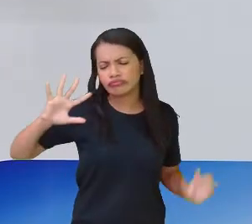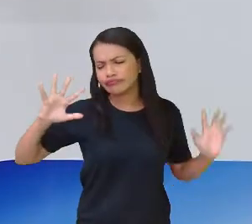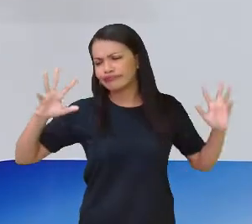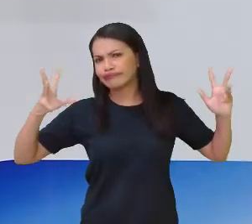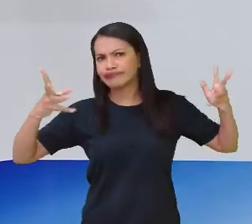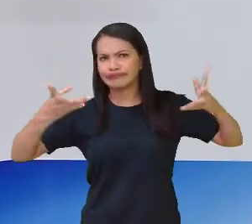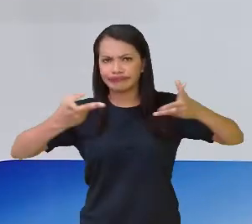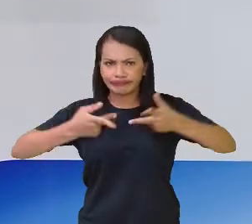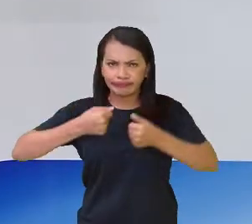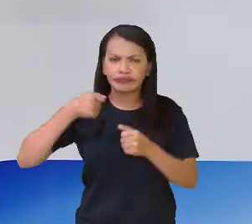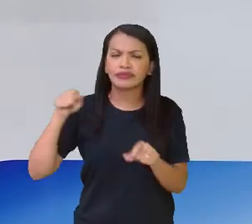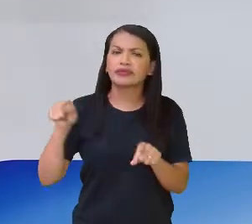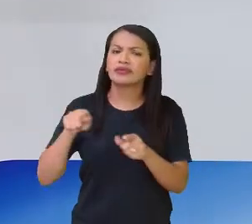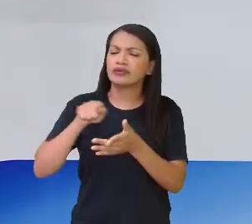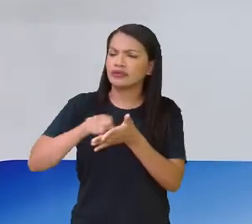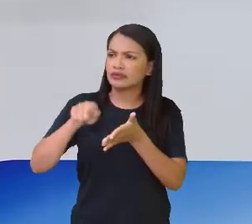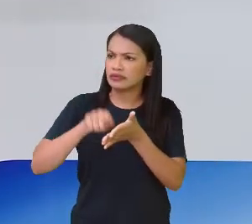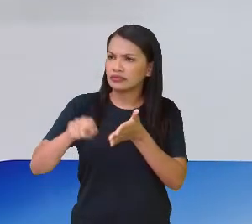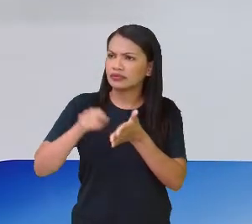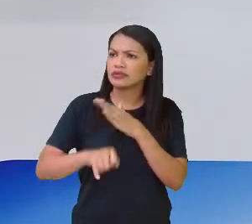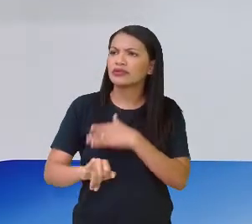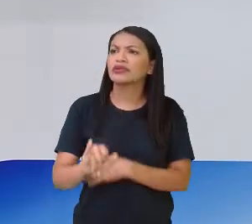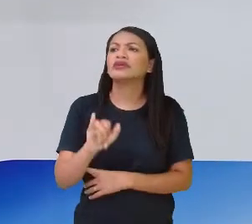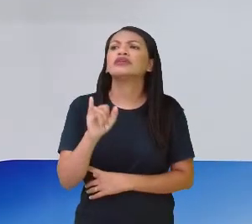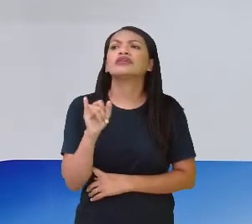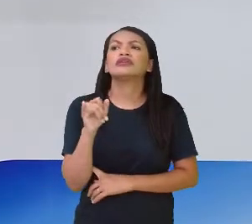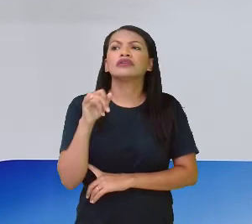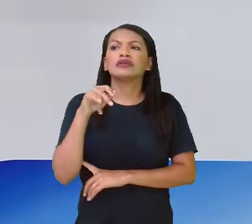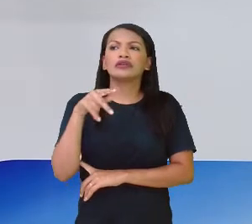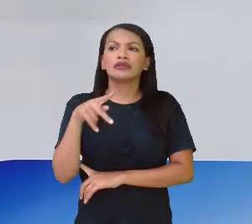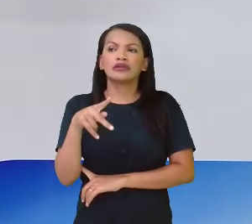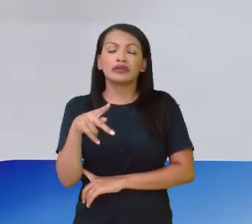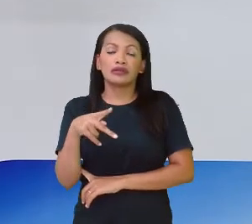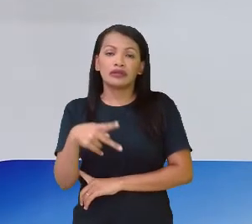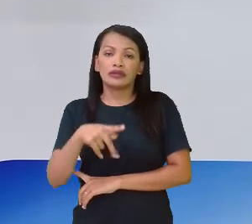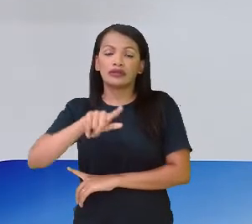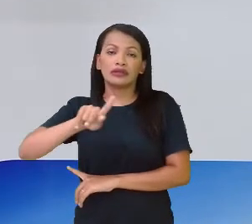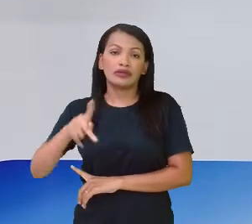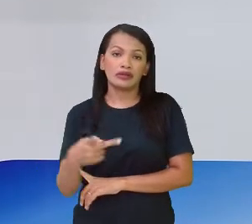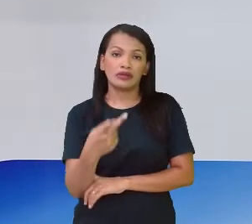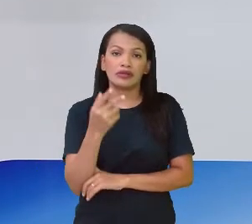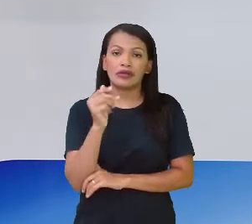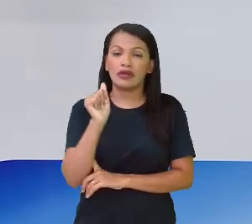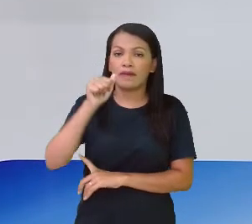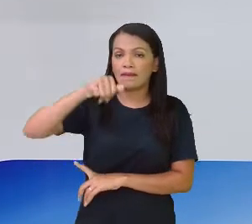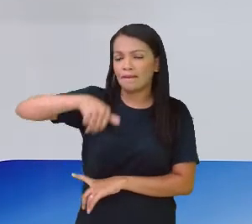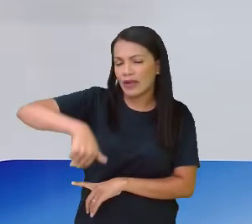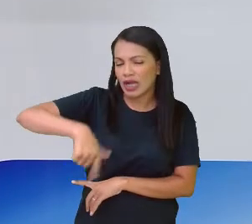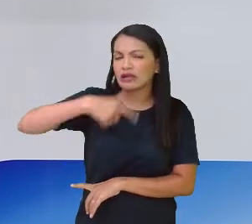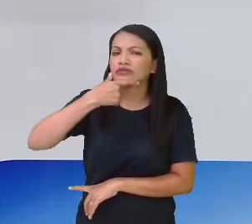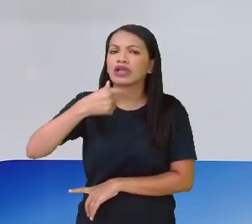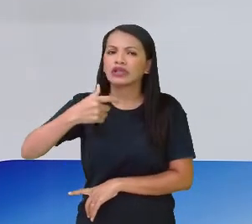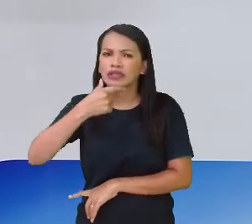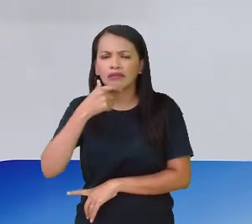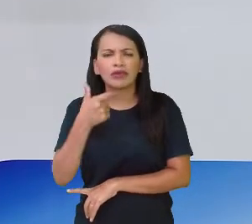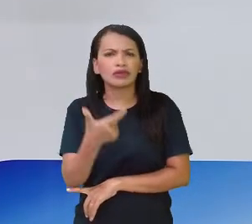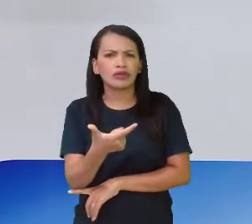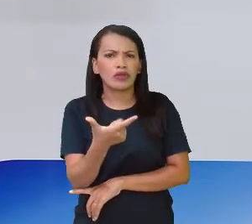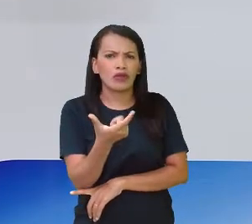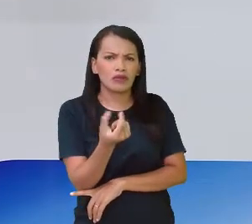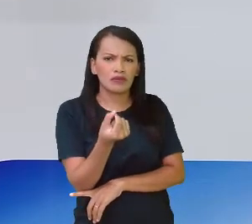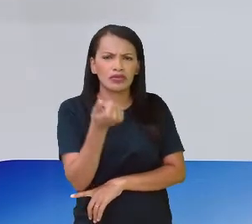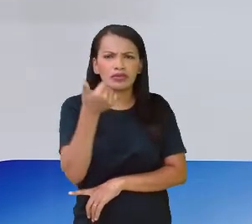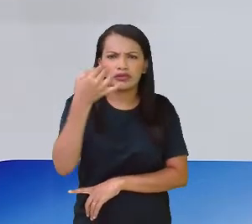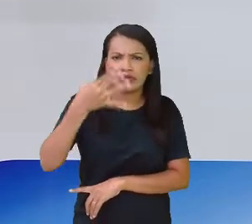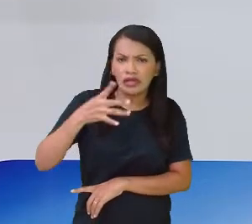todo, inscrito pelo IFAM no livro de registros aí de formas de expressão em dezembro de 2014. Vocês já